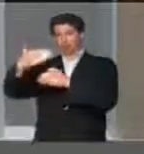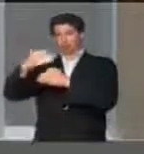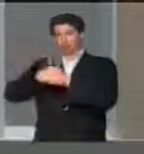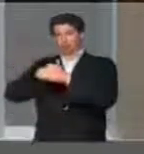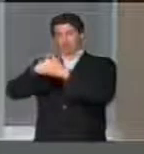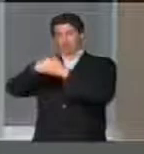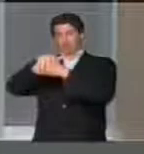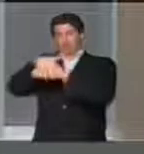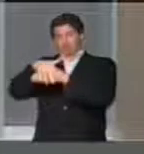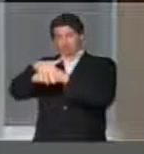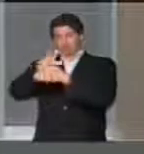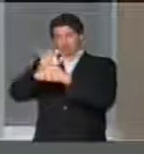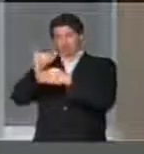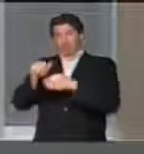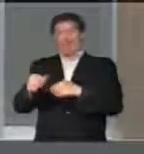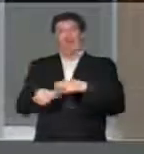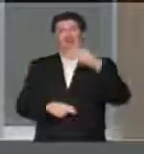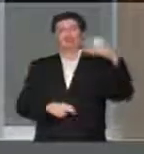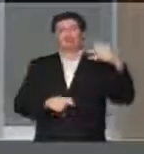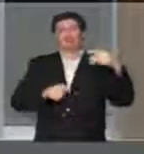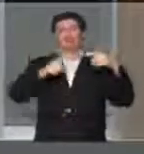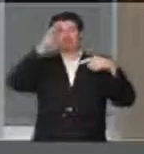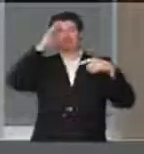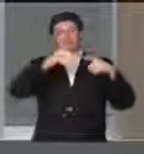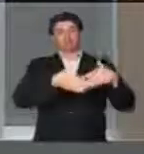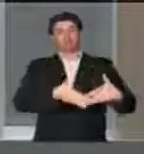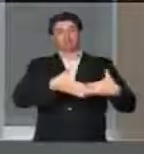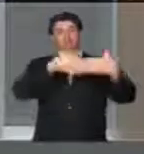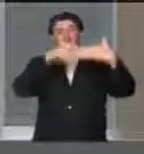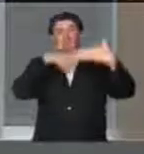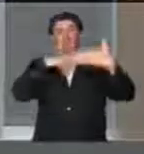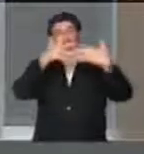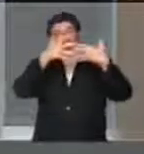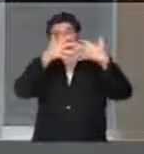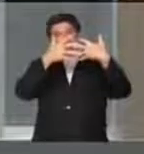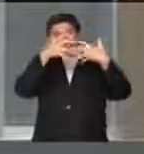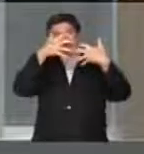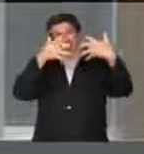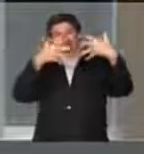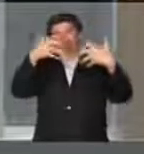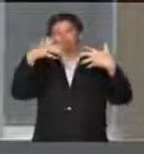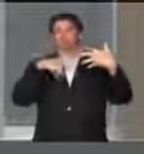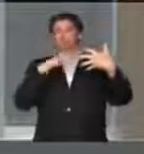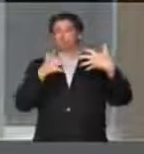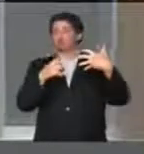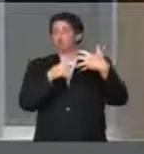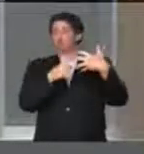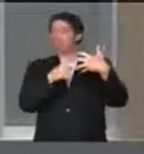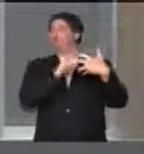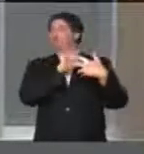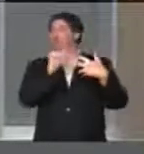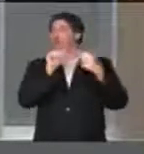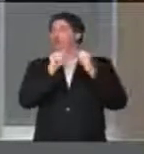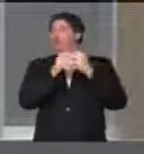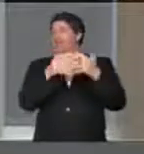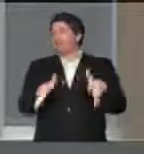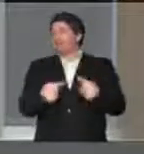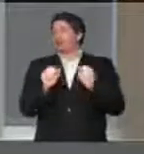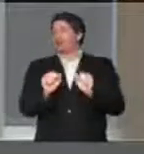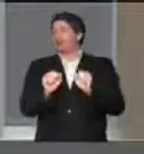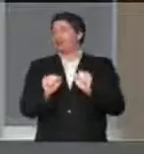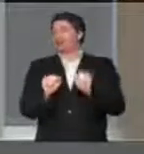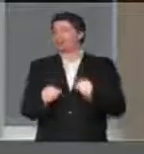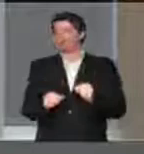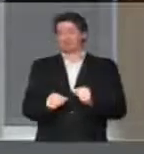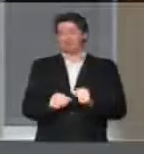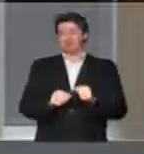uma terceira que é a maior delas, que ainda está com riscos e rachaduras de rompimento.